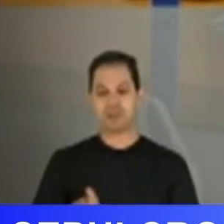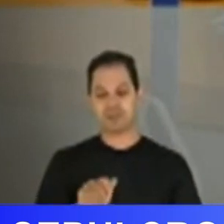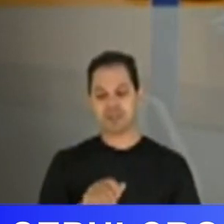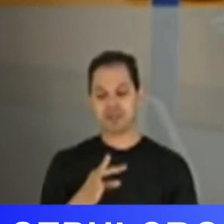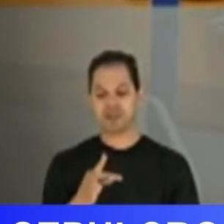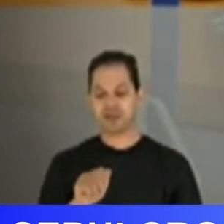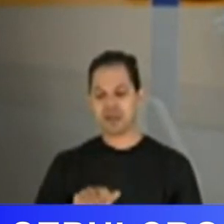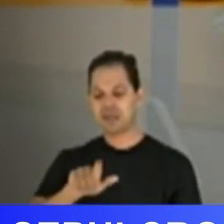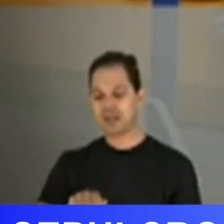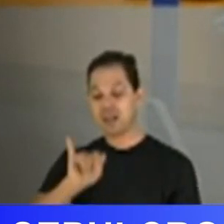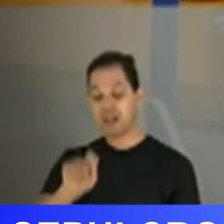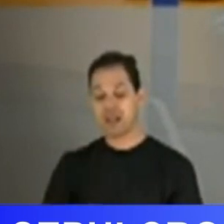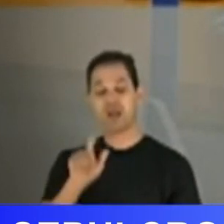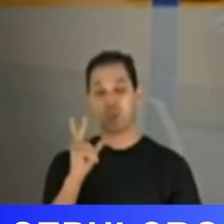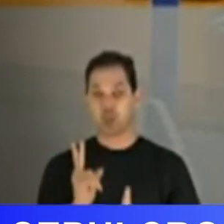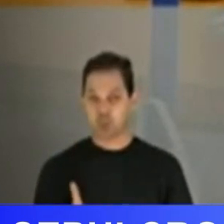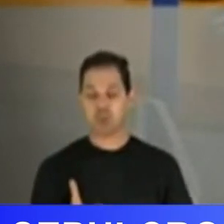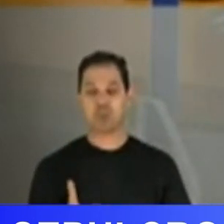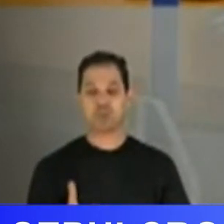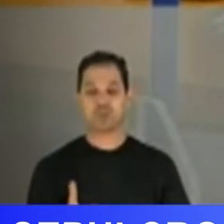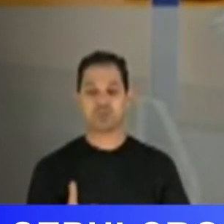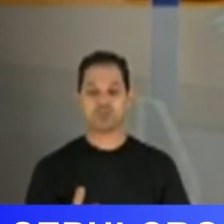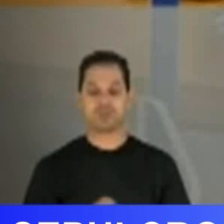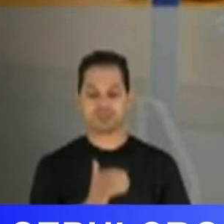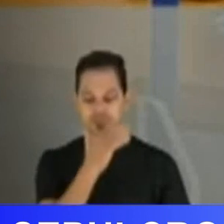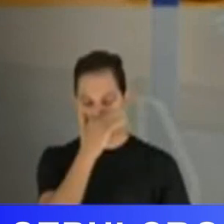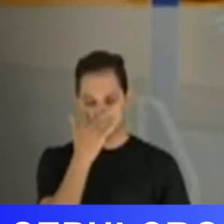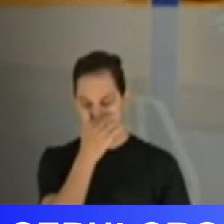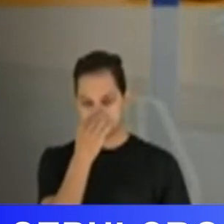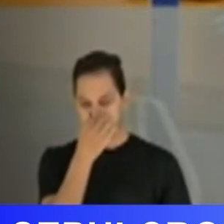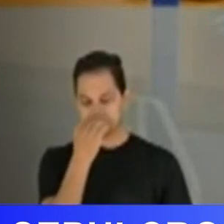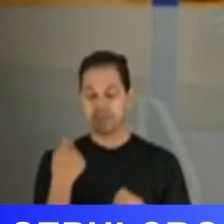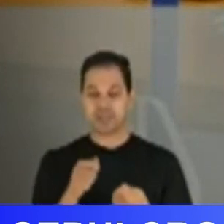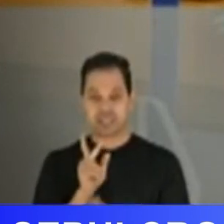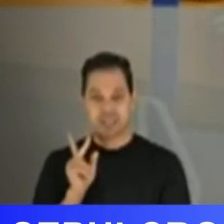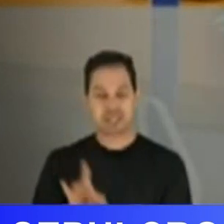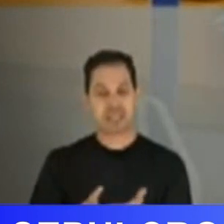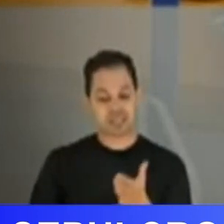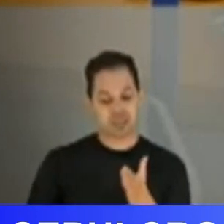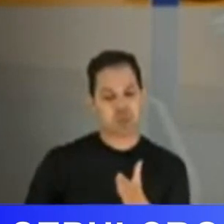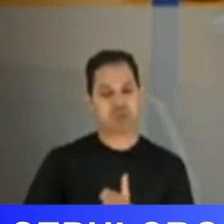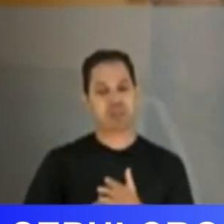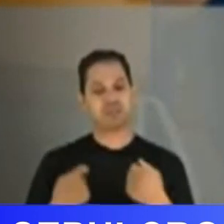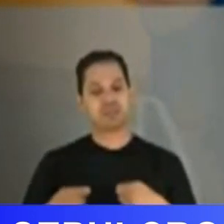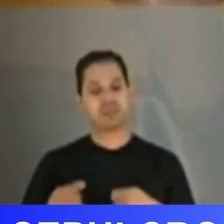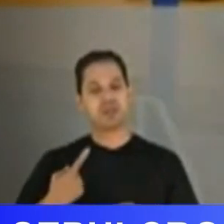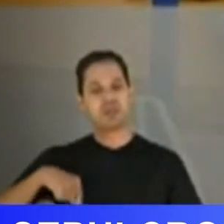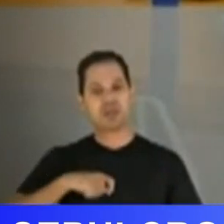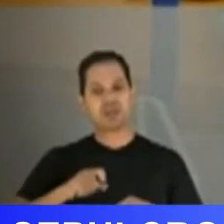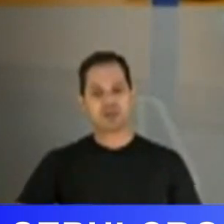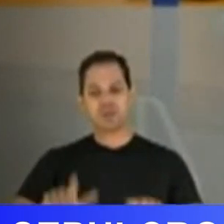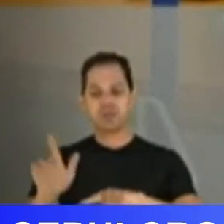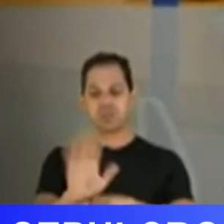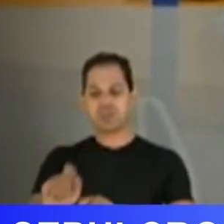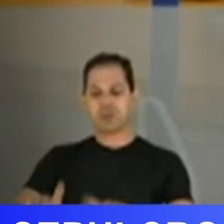atalaia, seu Wizard. O senhor poderia ter tido mais efetividade, denunciado. Quando a gente vê um vídeo aqui,